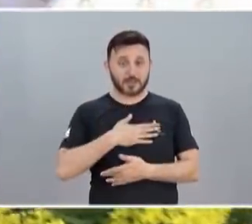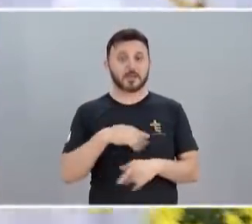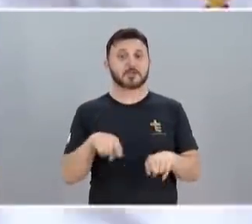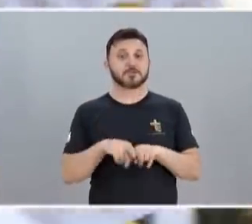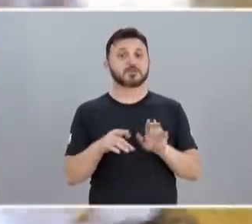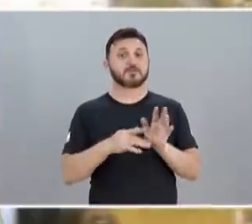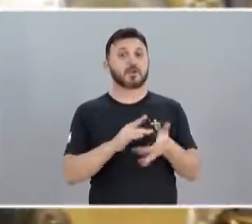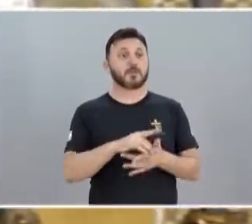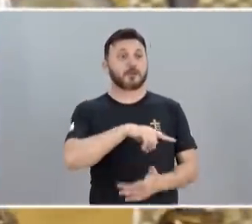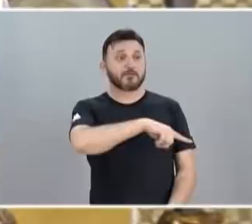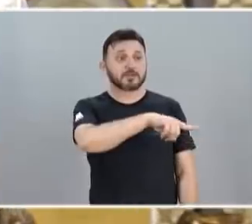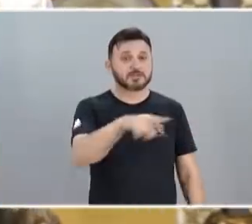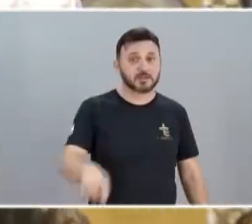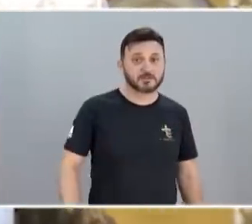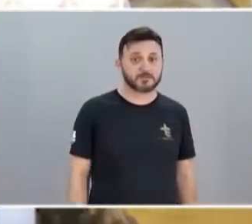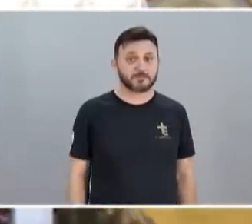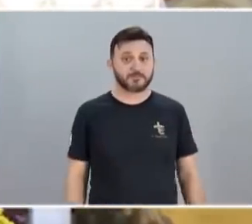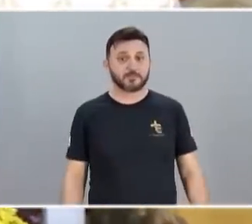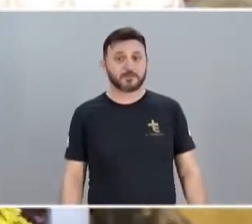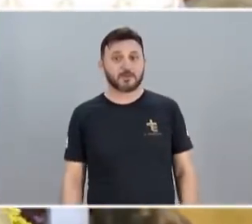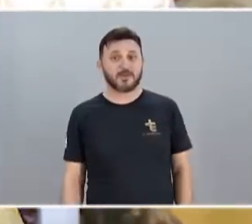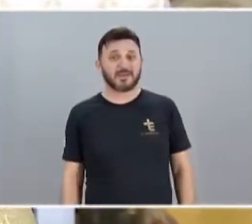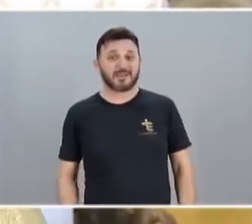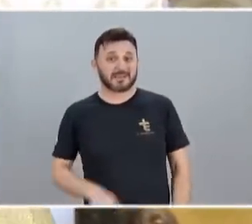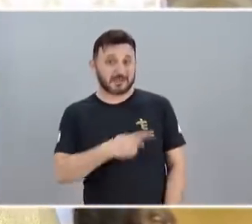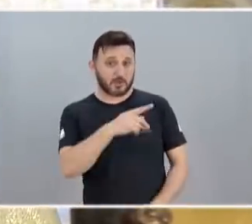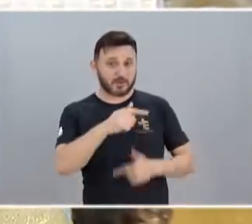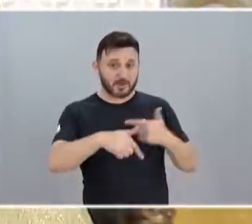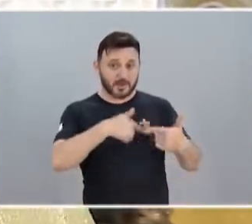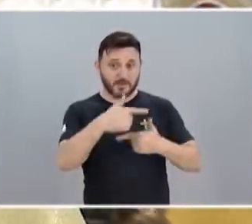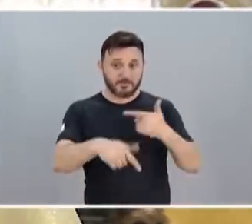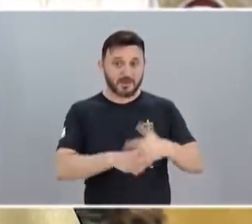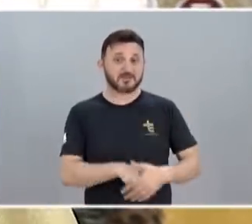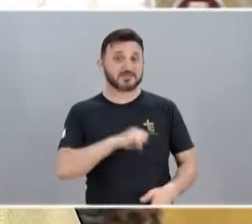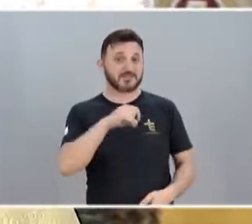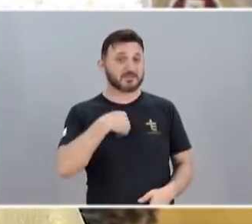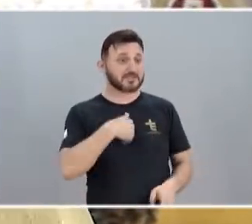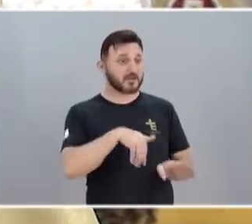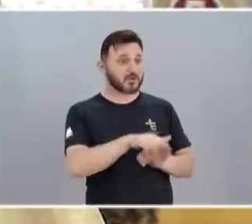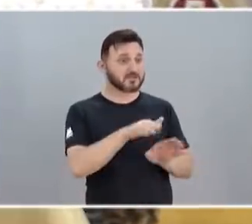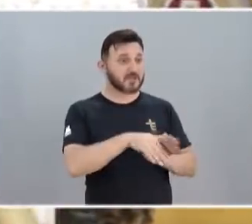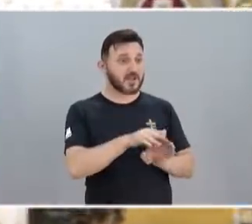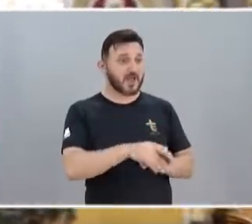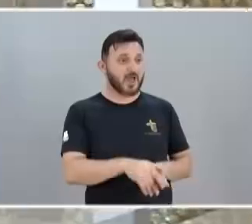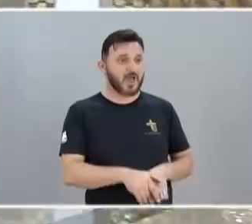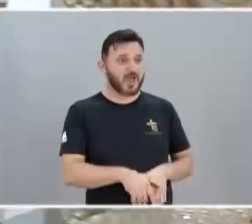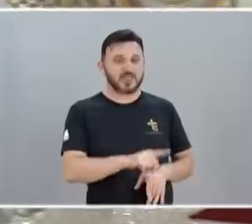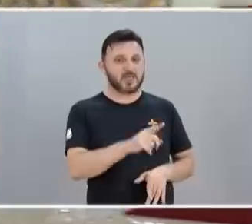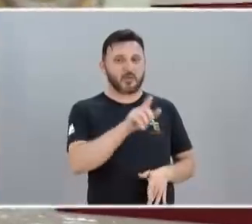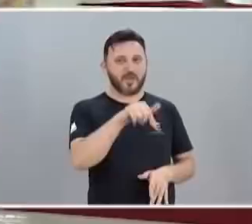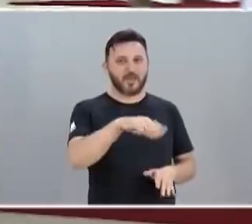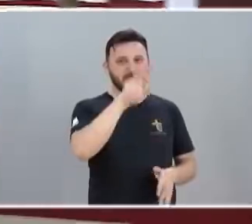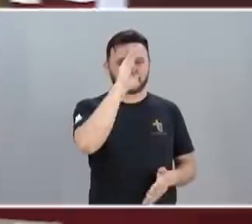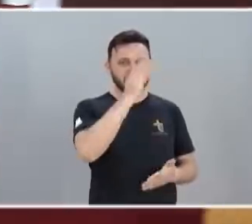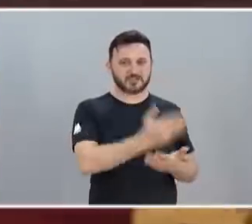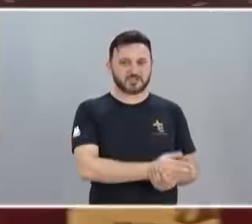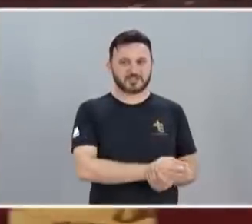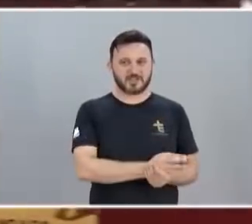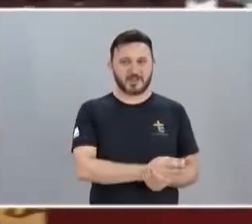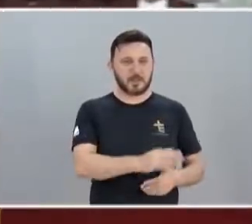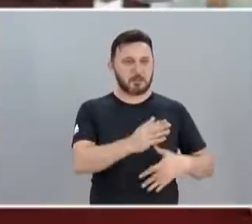Ah, se você tiver um que não é cristão e agir errado, vai escandalizar. Ah, você que é um